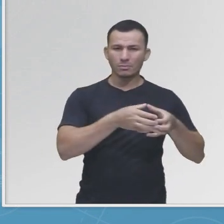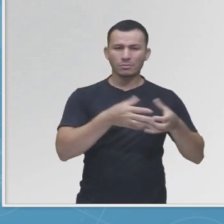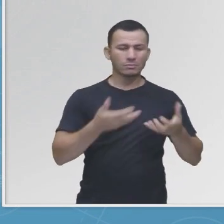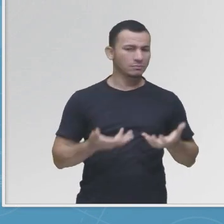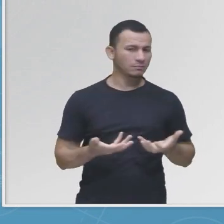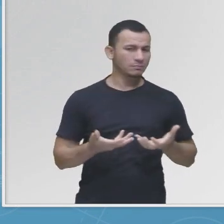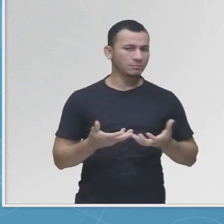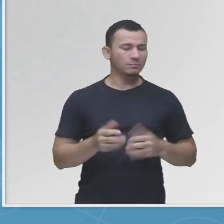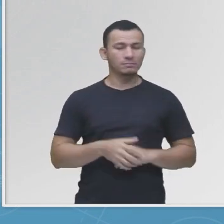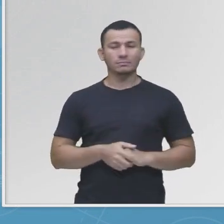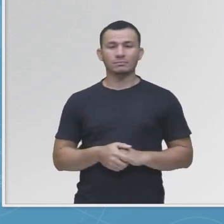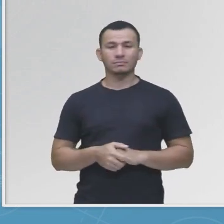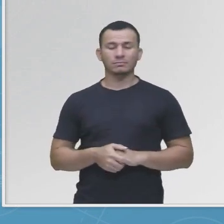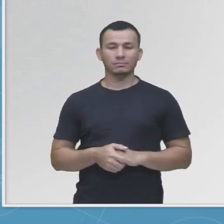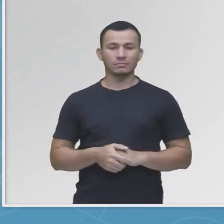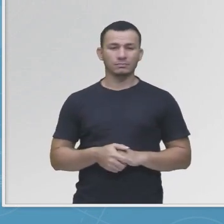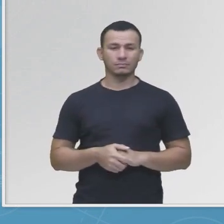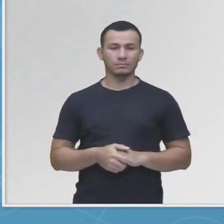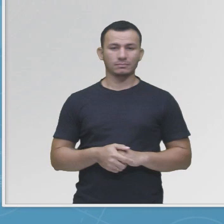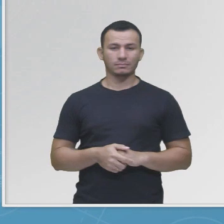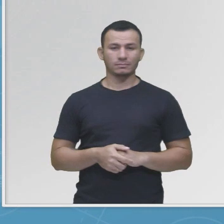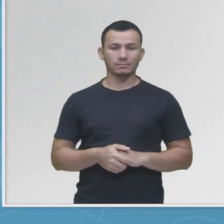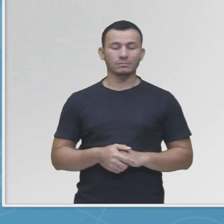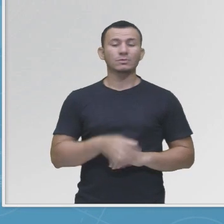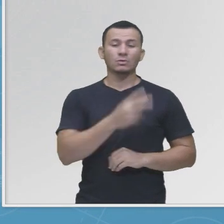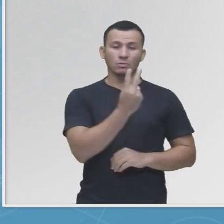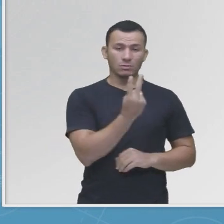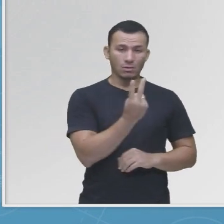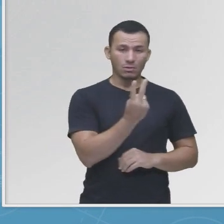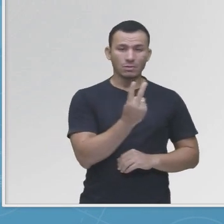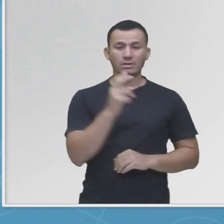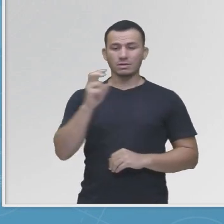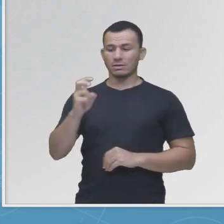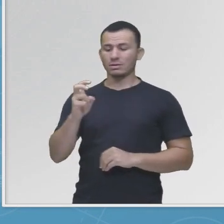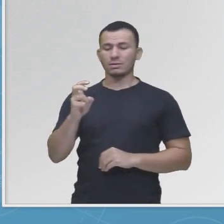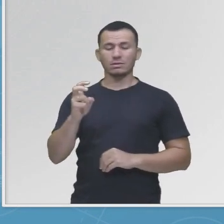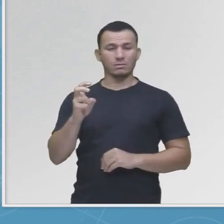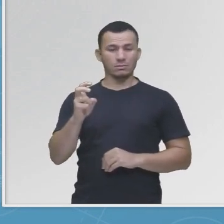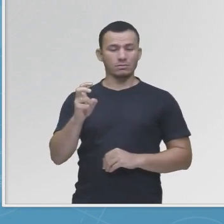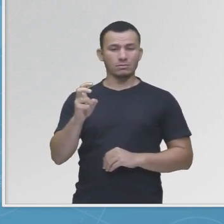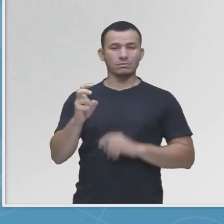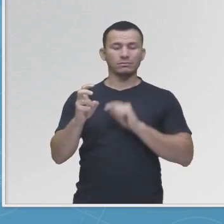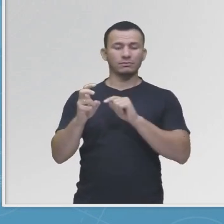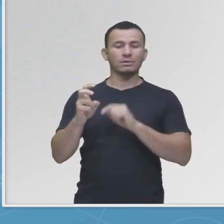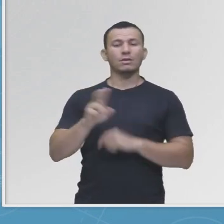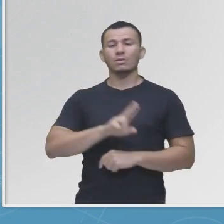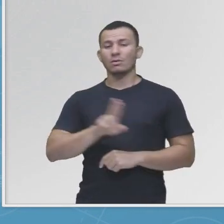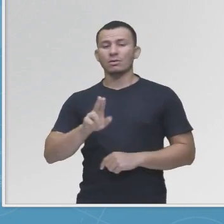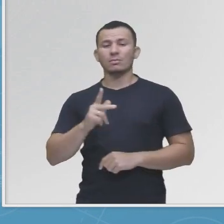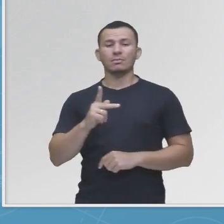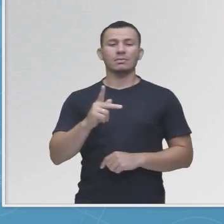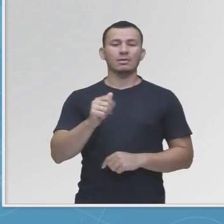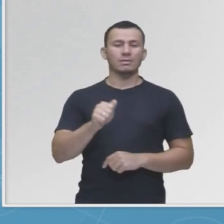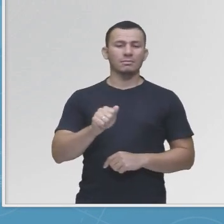essa operação? O 2 e o 5 nós chamamos de